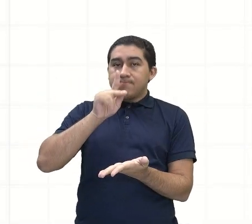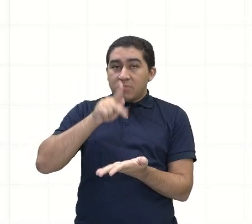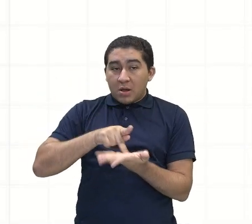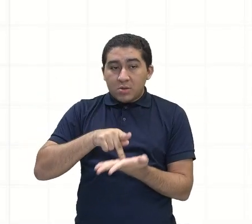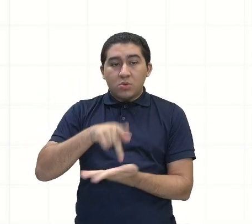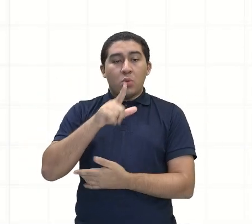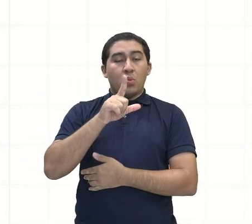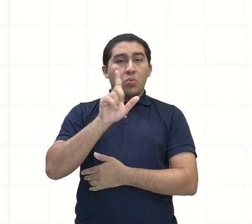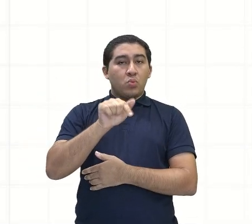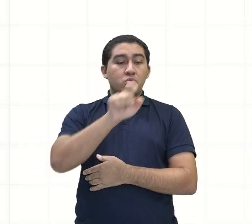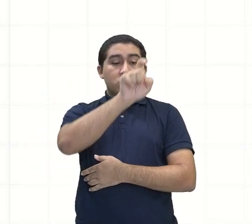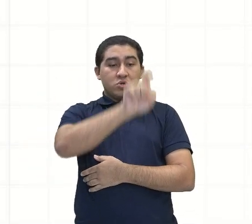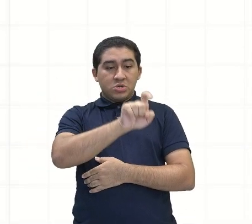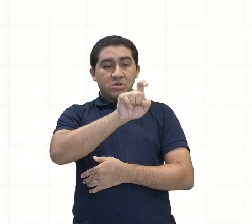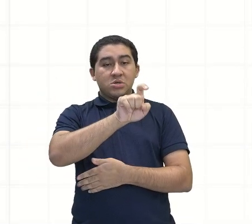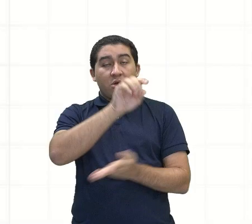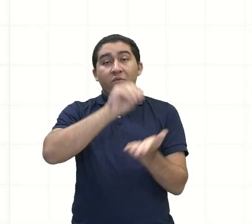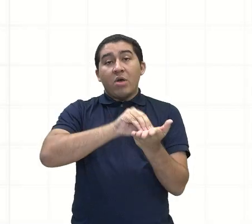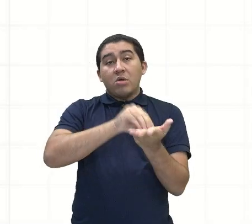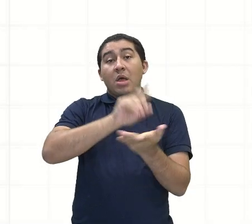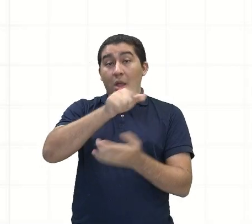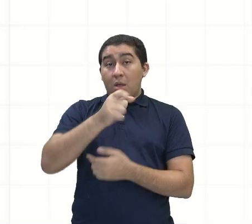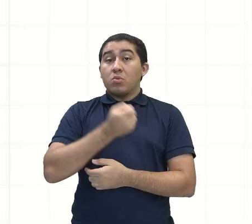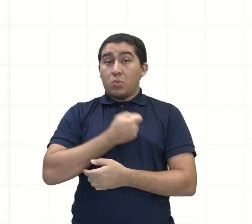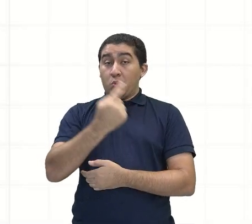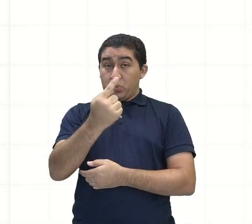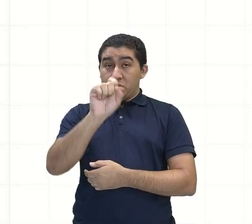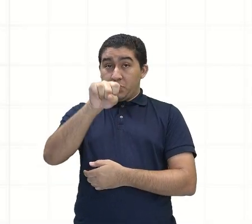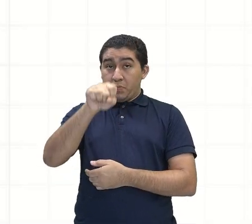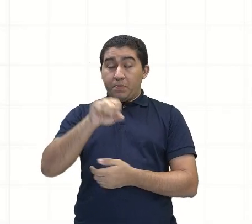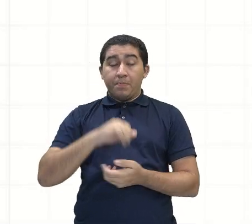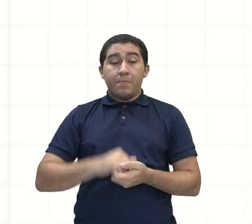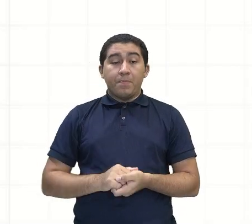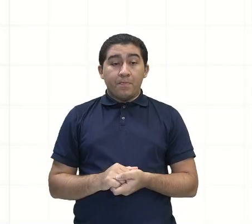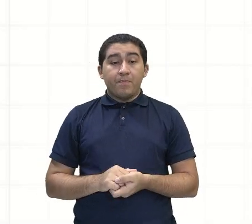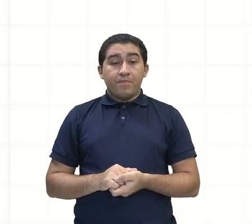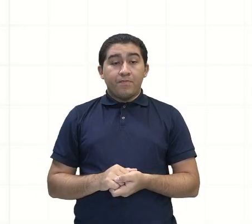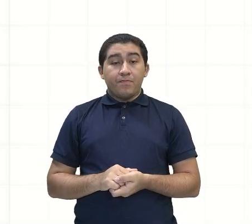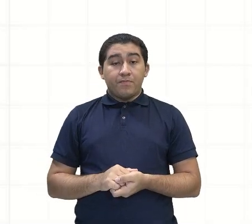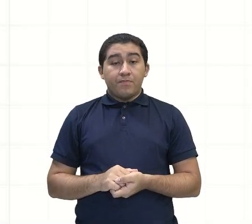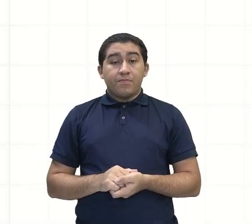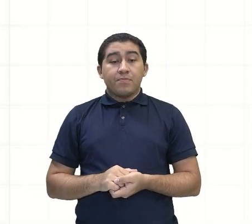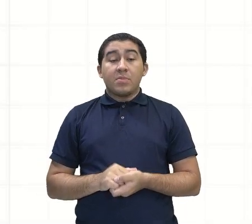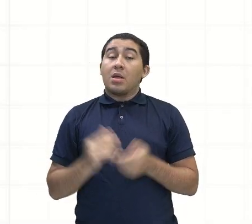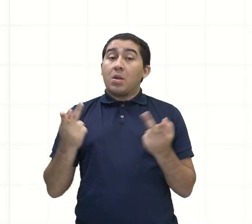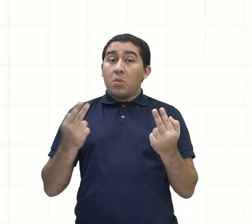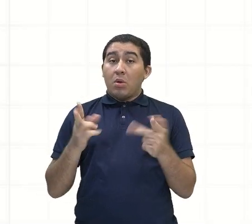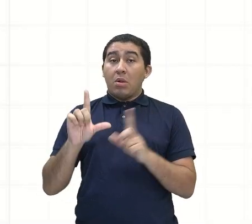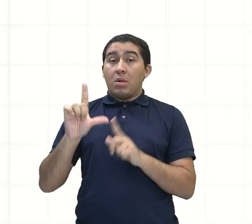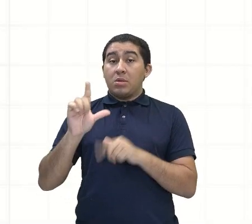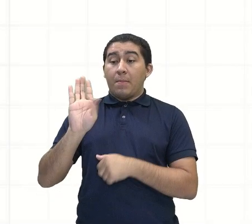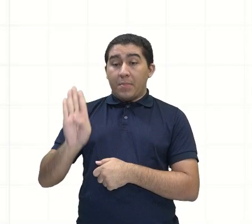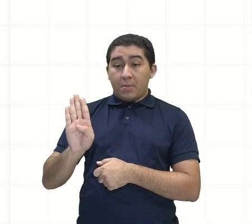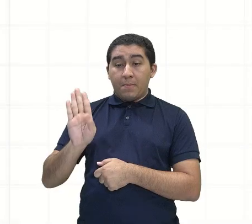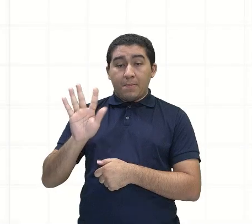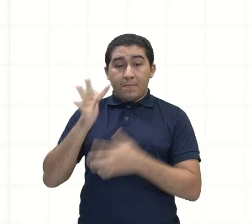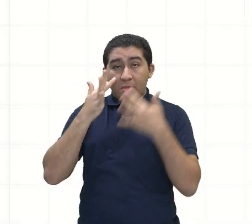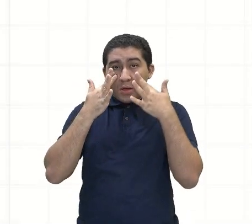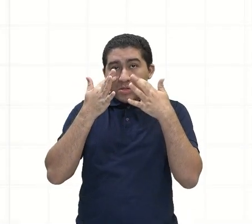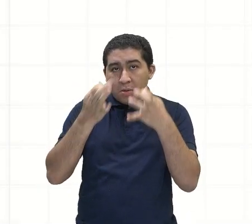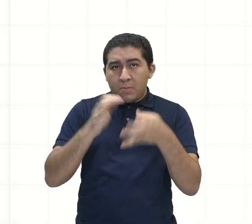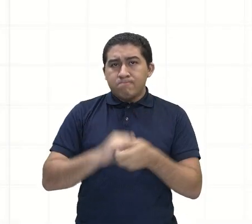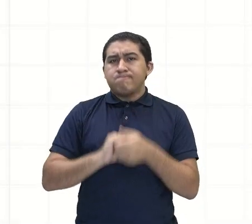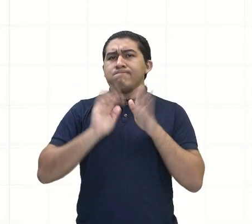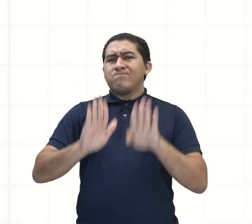x aqui que estava faltando é o número 1, tá? Mesma coisa na letra B. Professor, ainda não